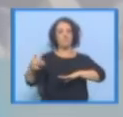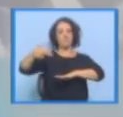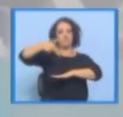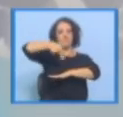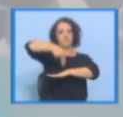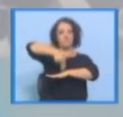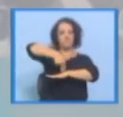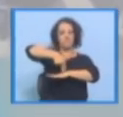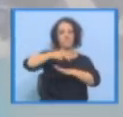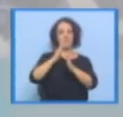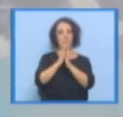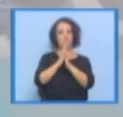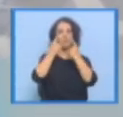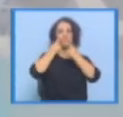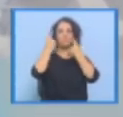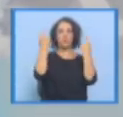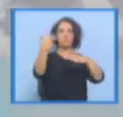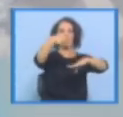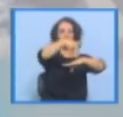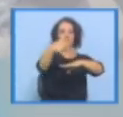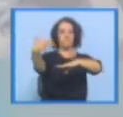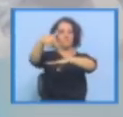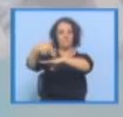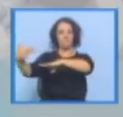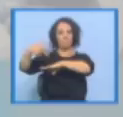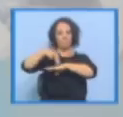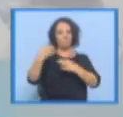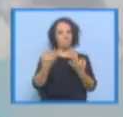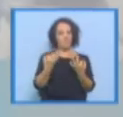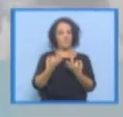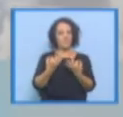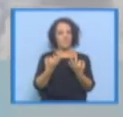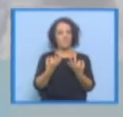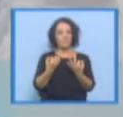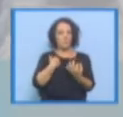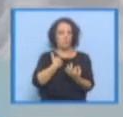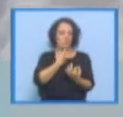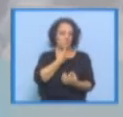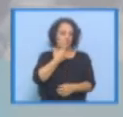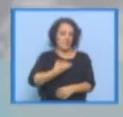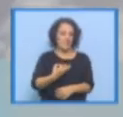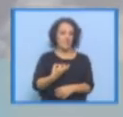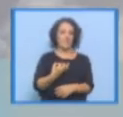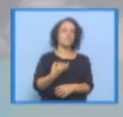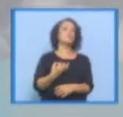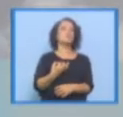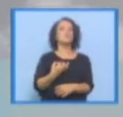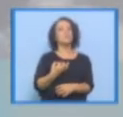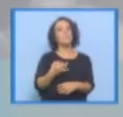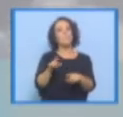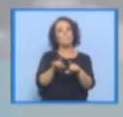de celebrações, de atos públicos, acredito que ainda de forma mais expressiva seja